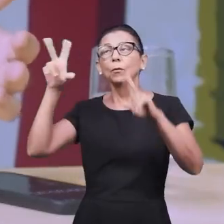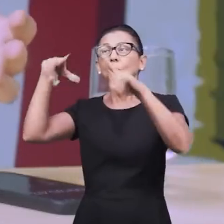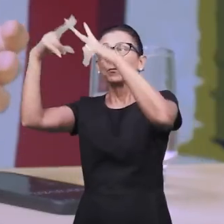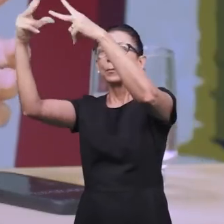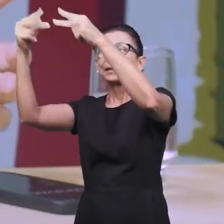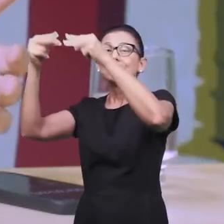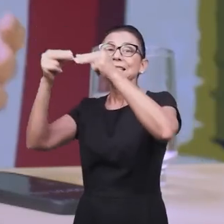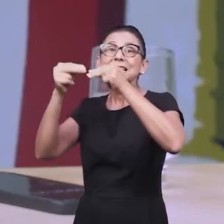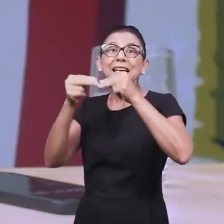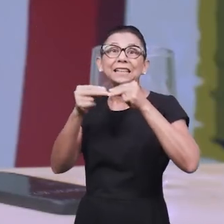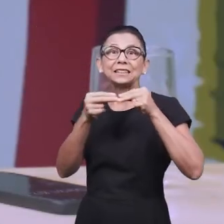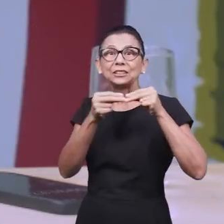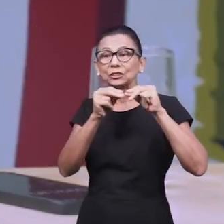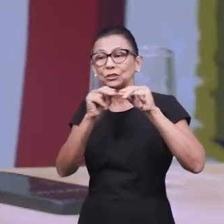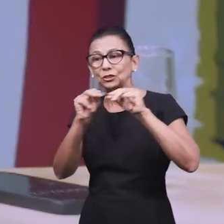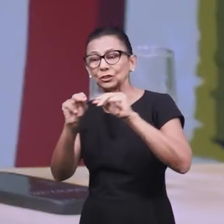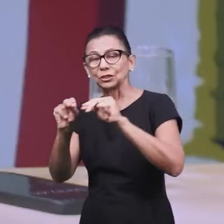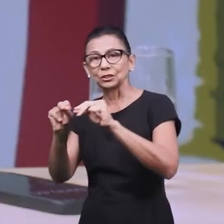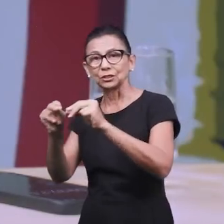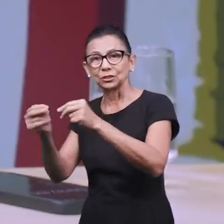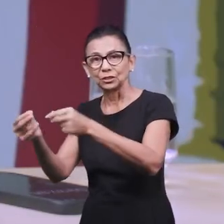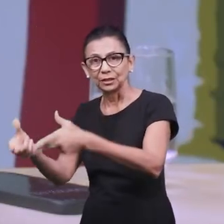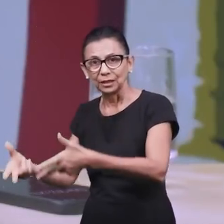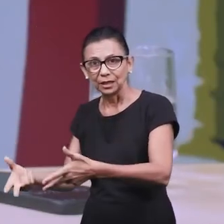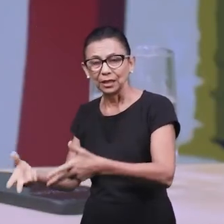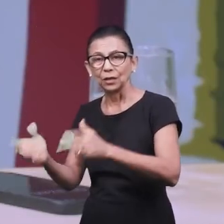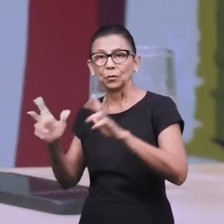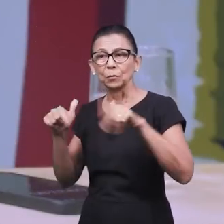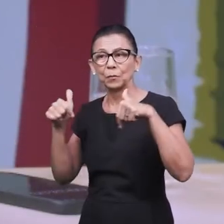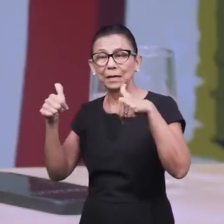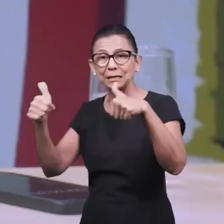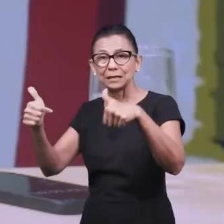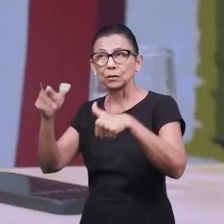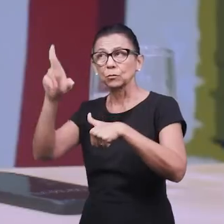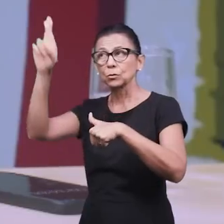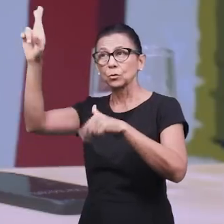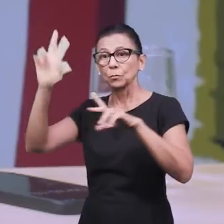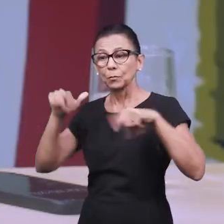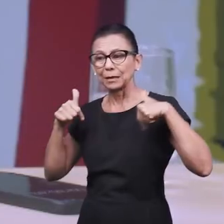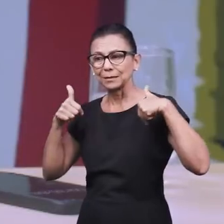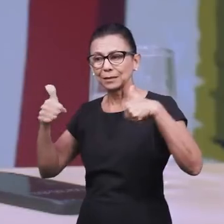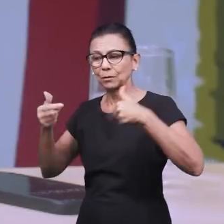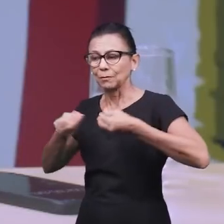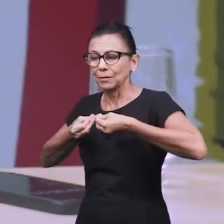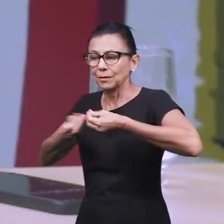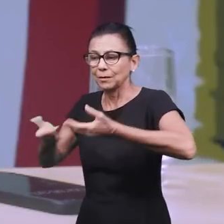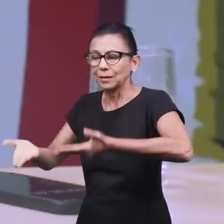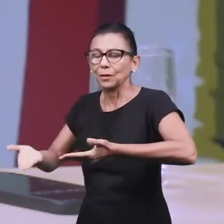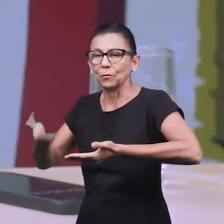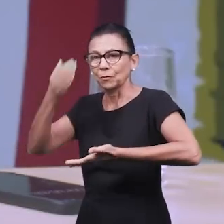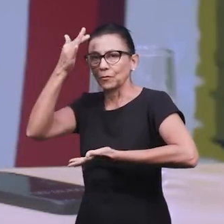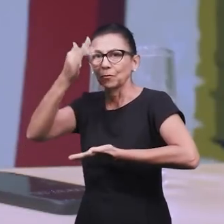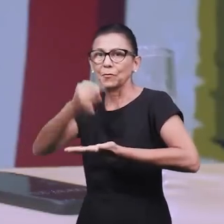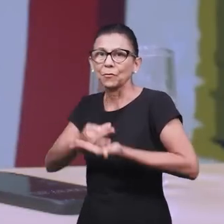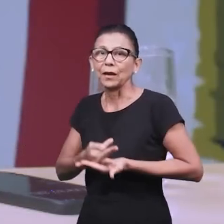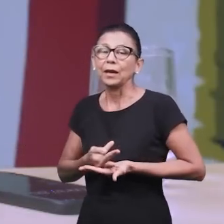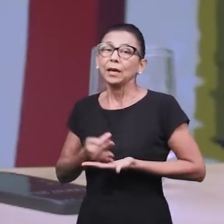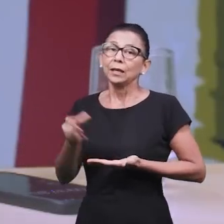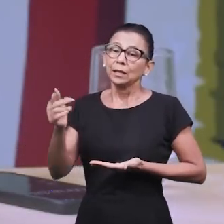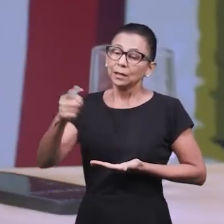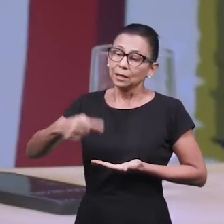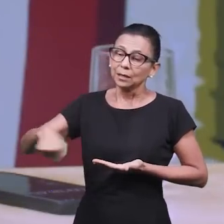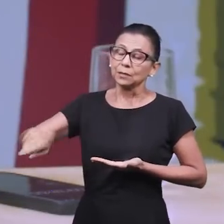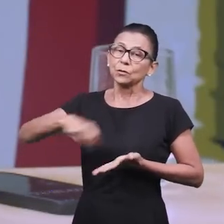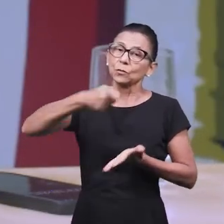Deus. Então é uma bênção, é um dom, é um presente, é uma ação do Senhor na vida deles e eles devem batalhar